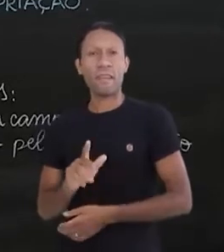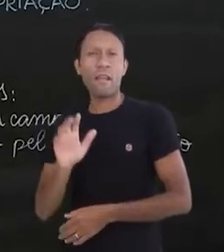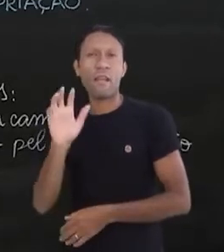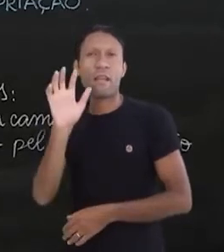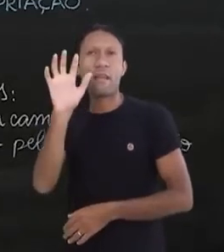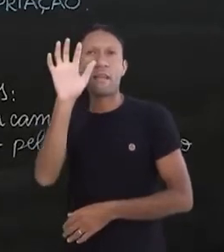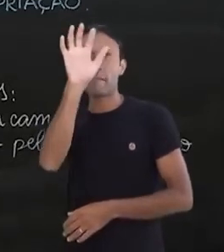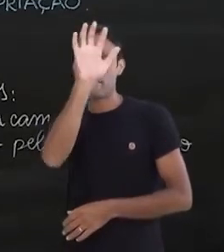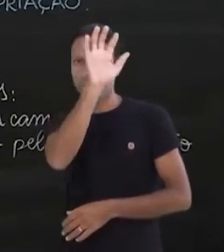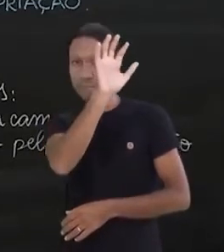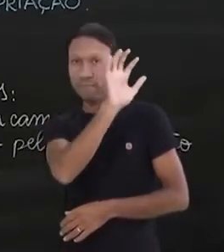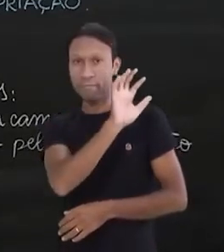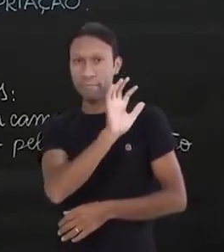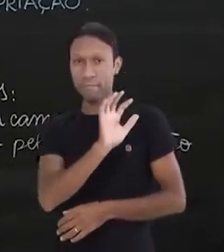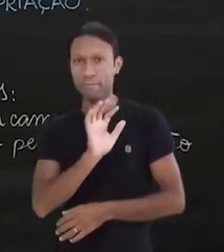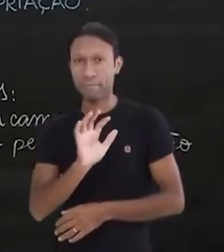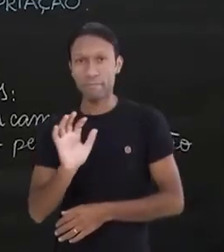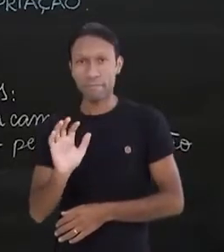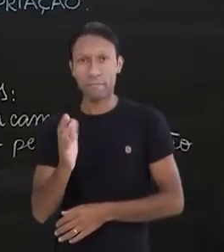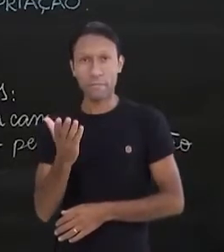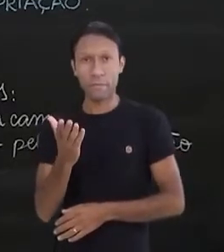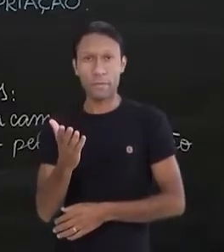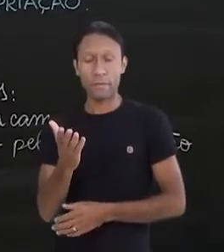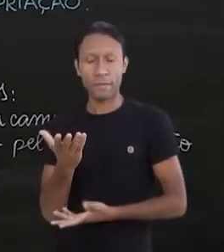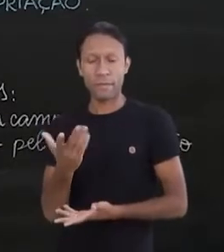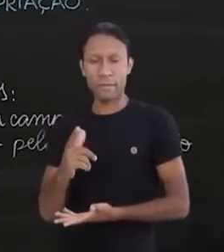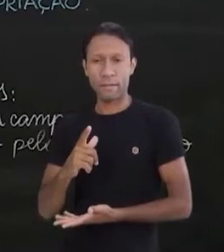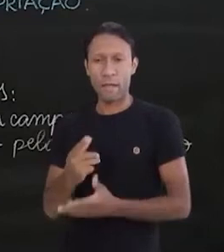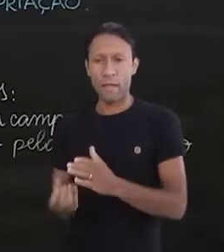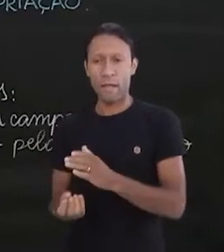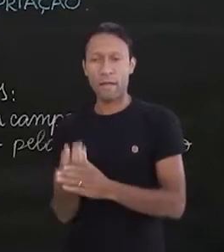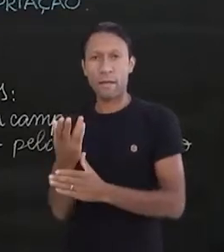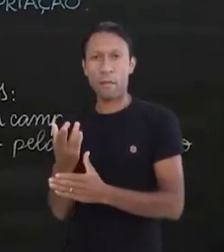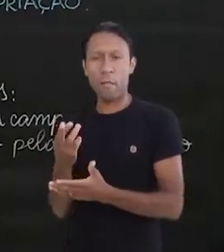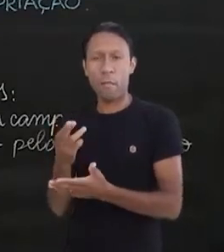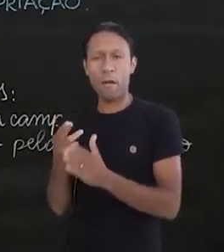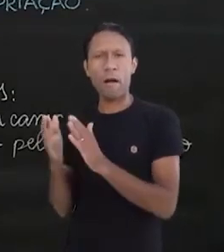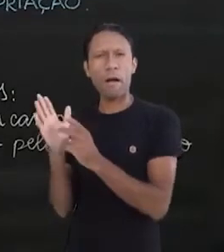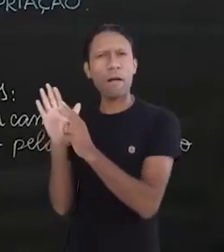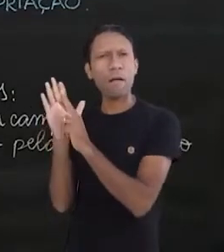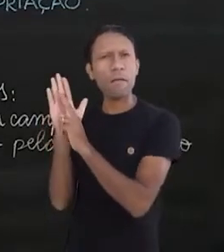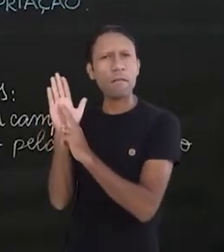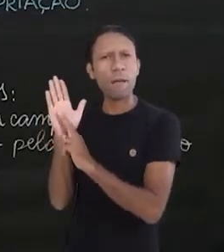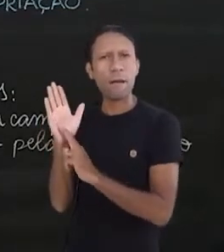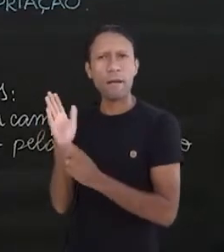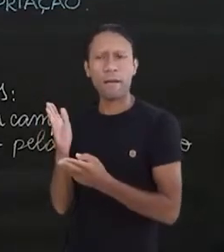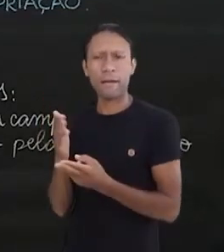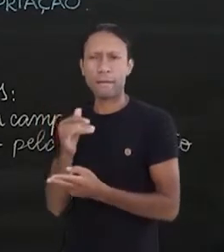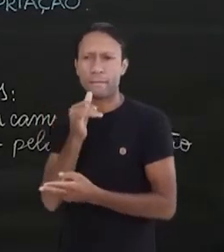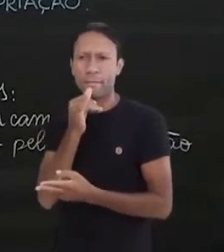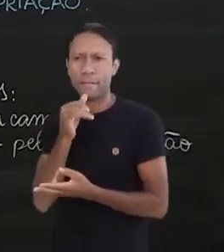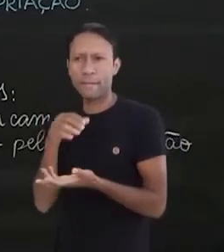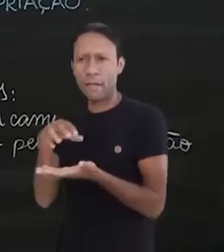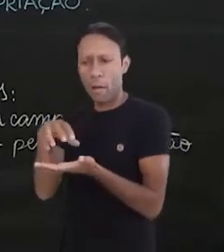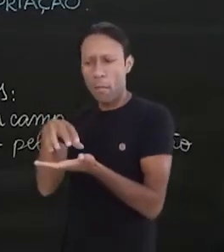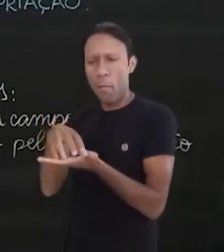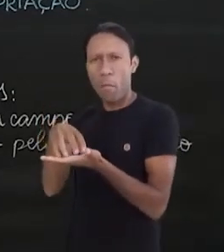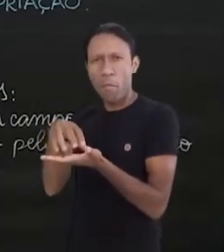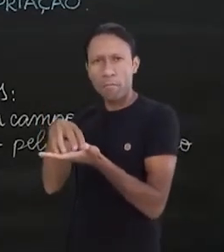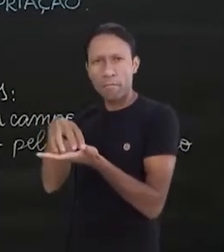é parte do espaço geográfico do qual você cria um critério para definir determinada cerca, você